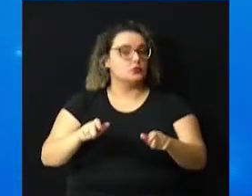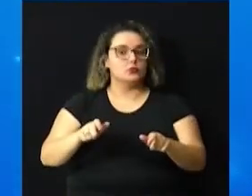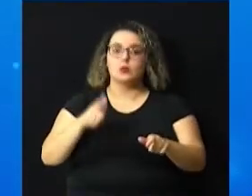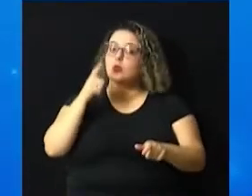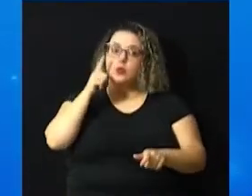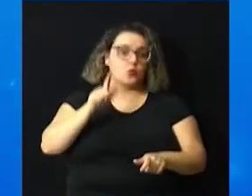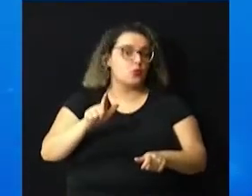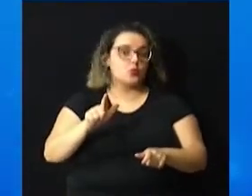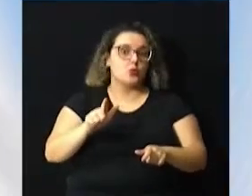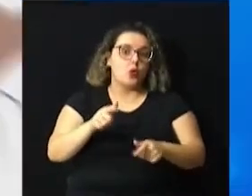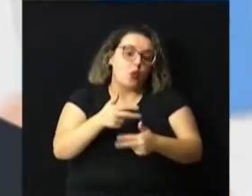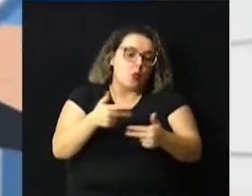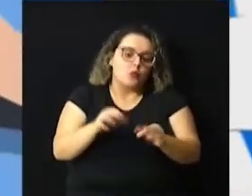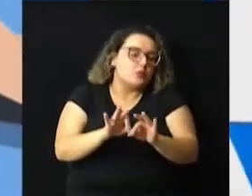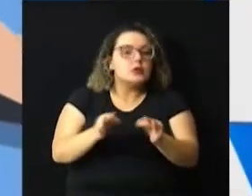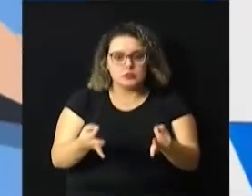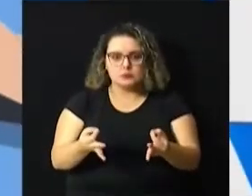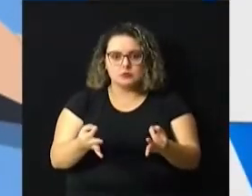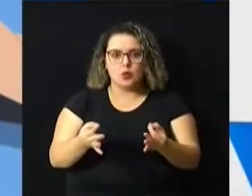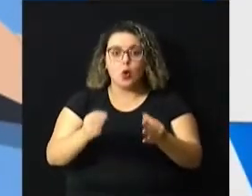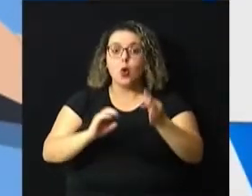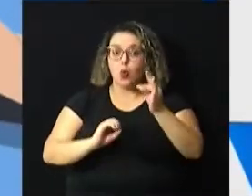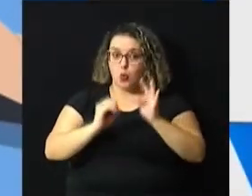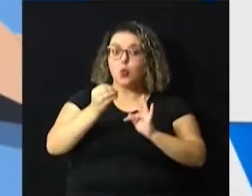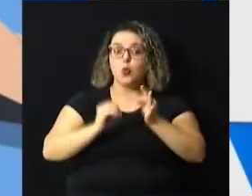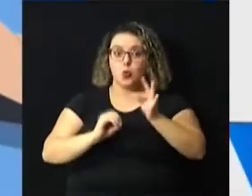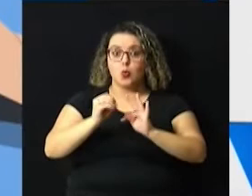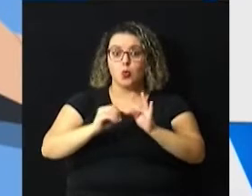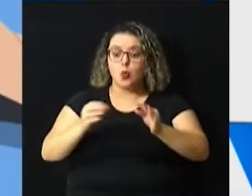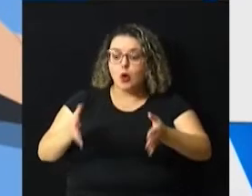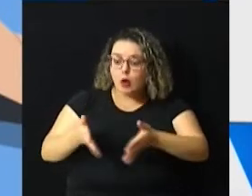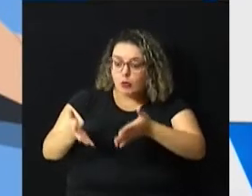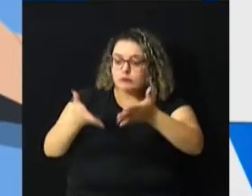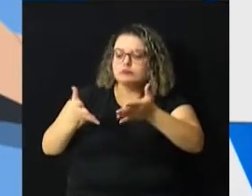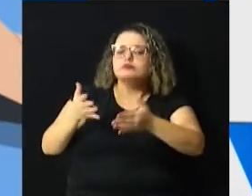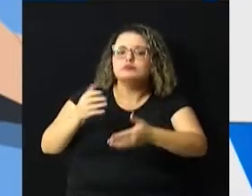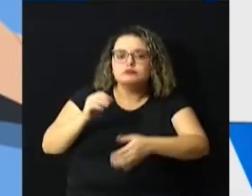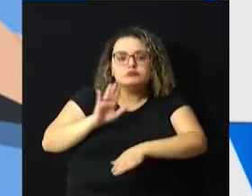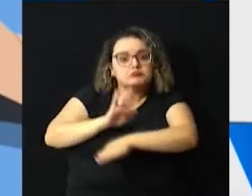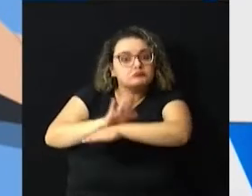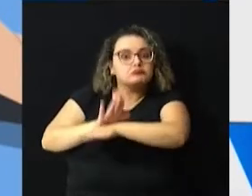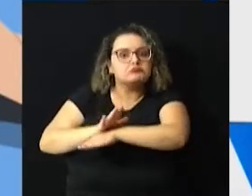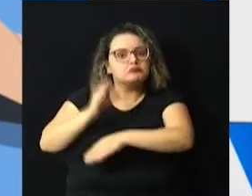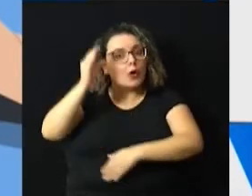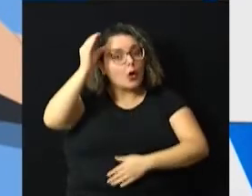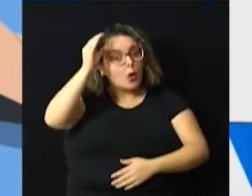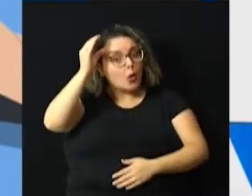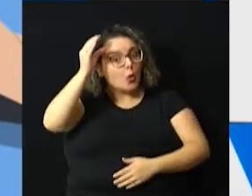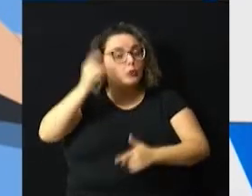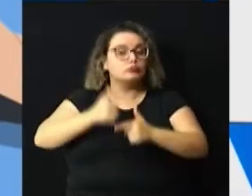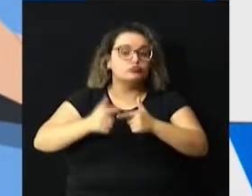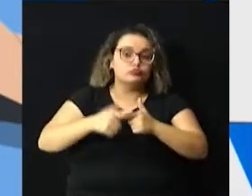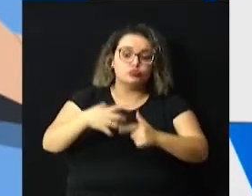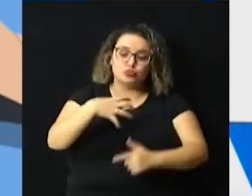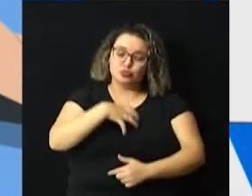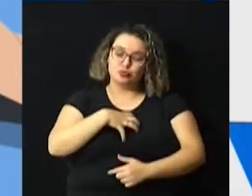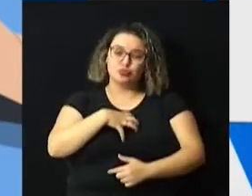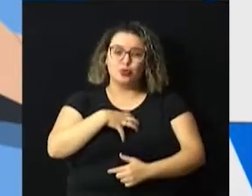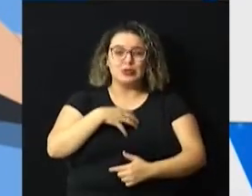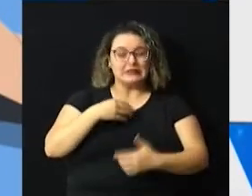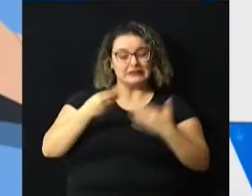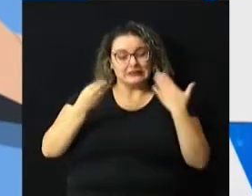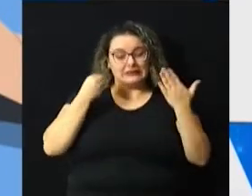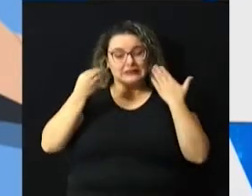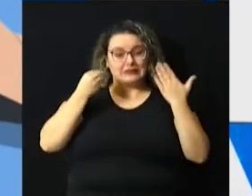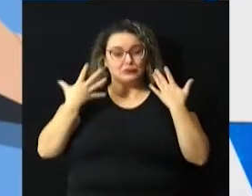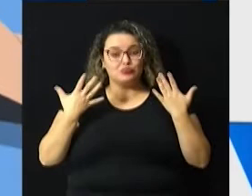fazer tarefas simples. O terapeuta ocupacional auxilia pessoas que têm problemas cognitivos, afetivos, psicomotores,